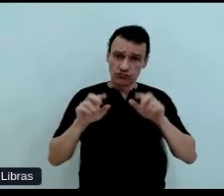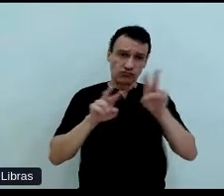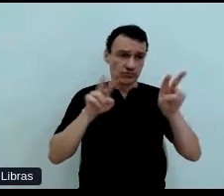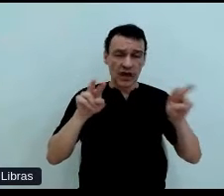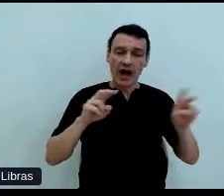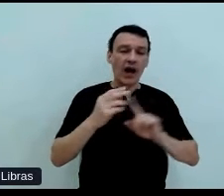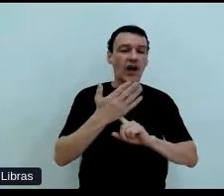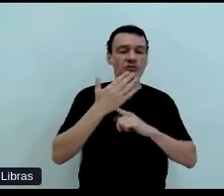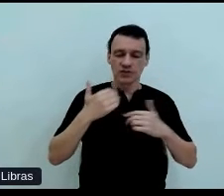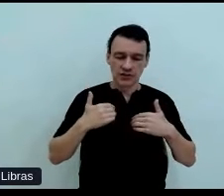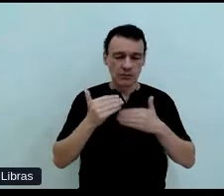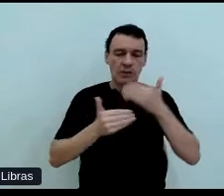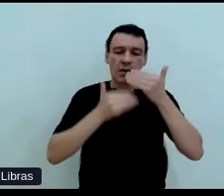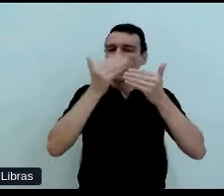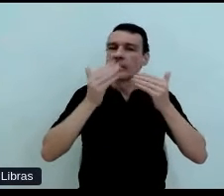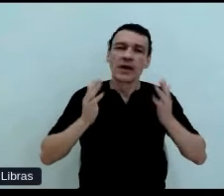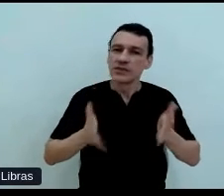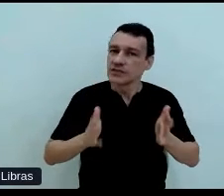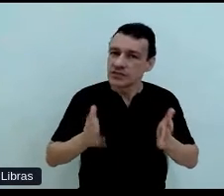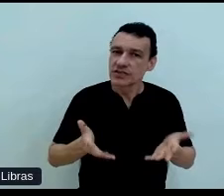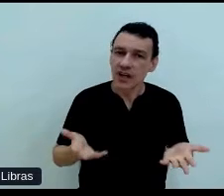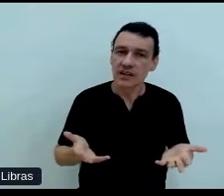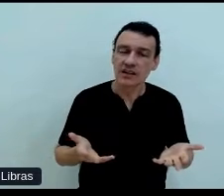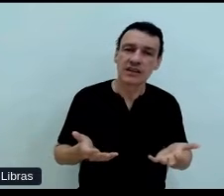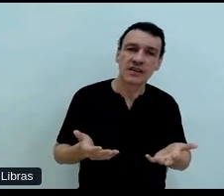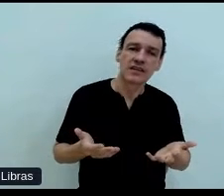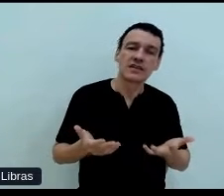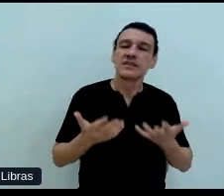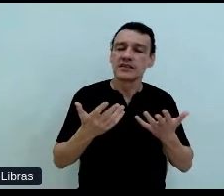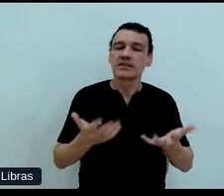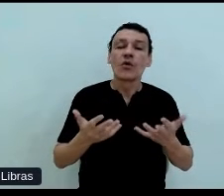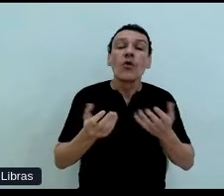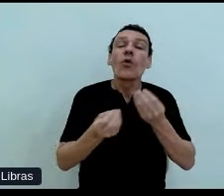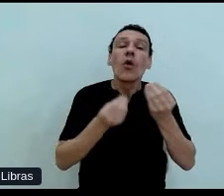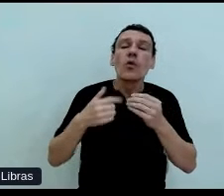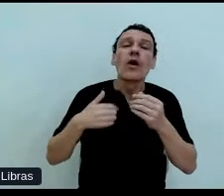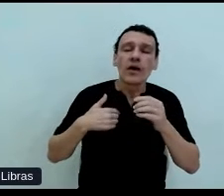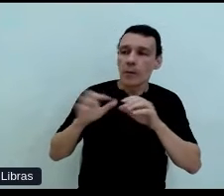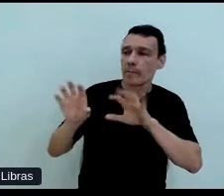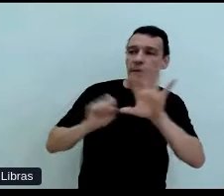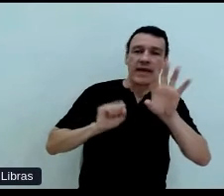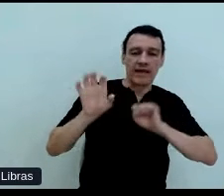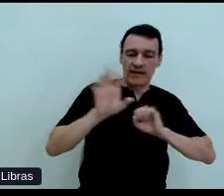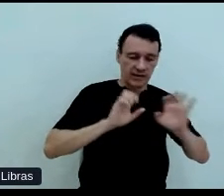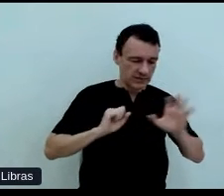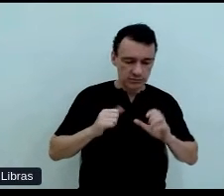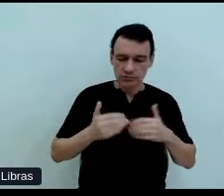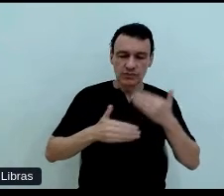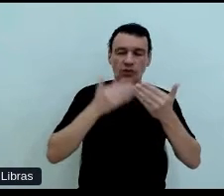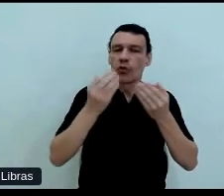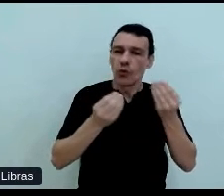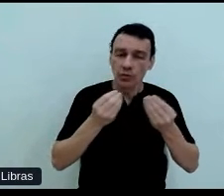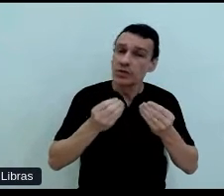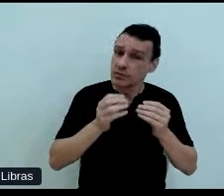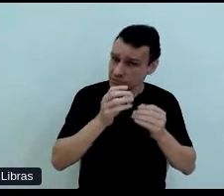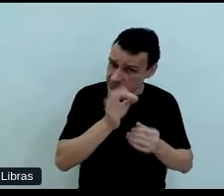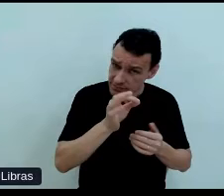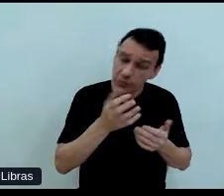mas a partir de outros, o quanto você pode se enriquecer com esses outros. porque é a partir do outro que a